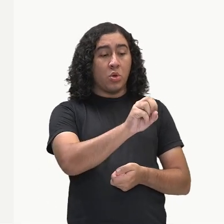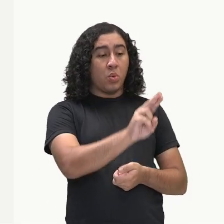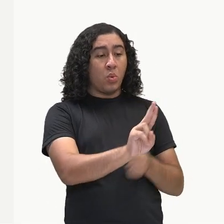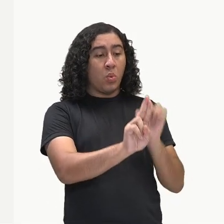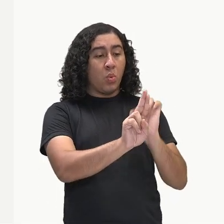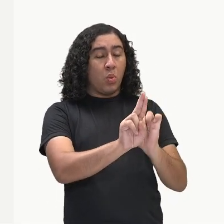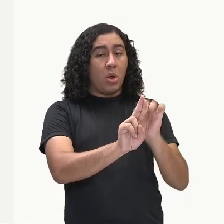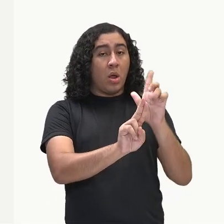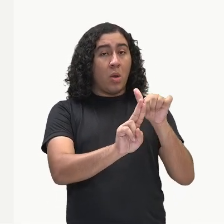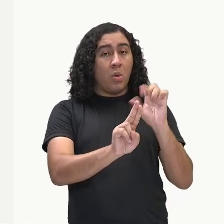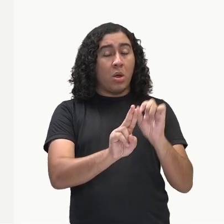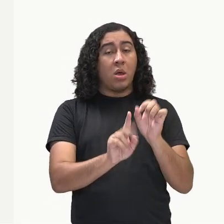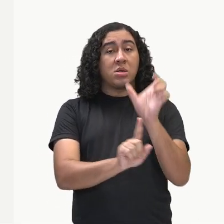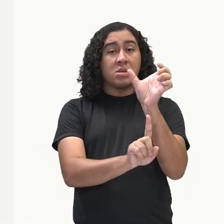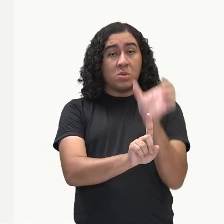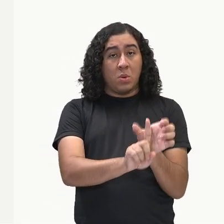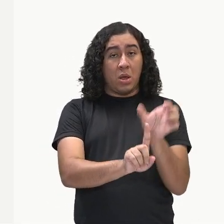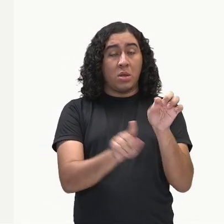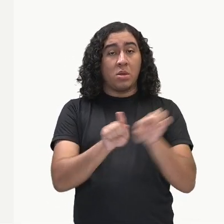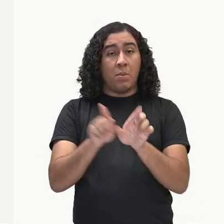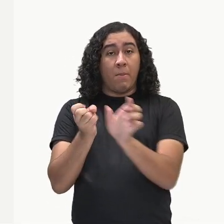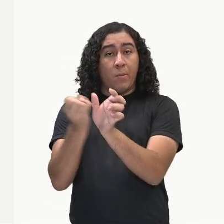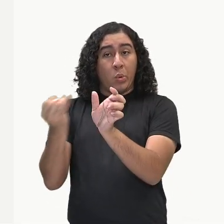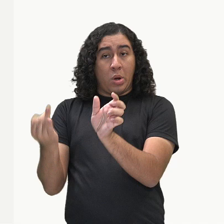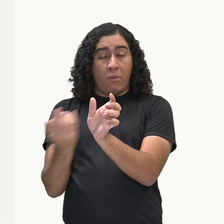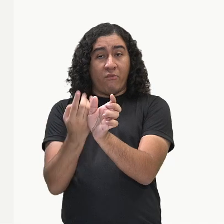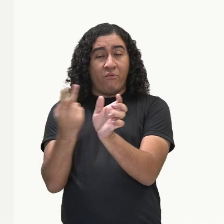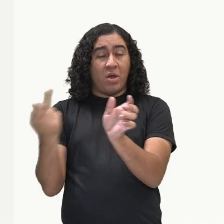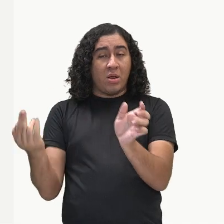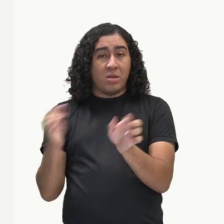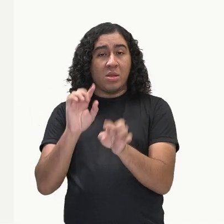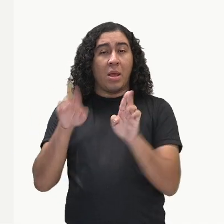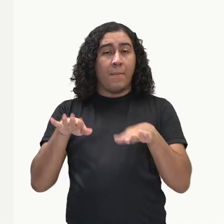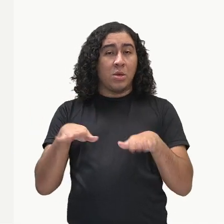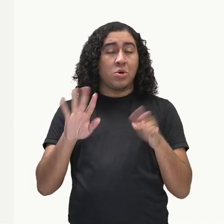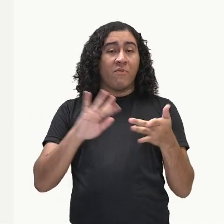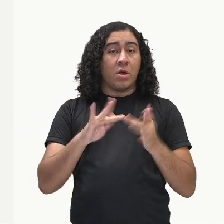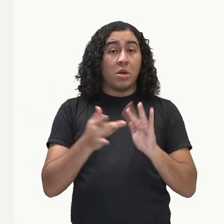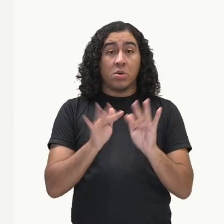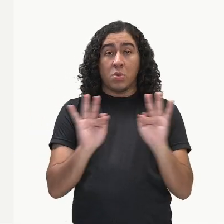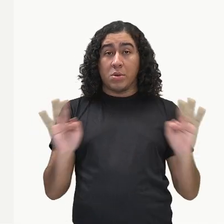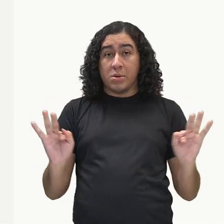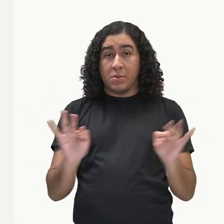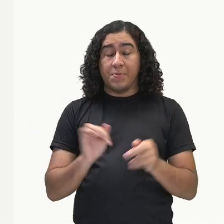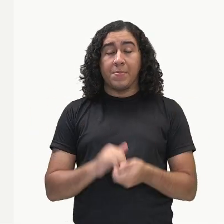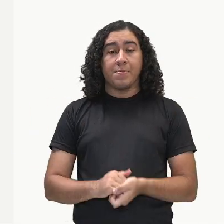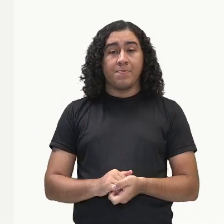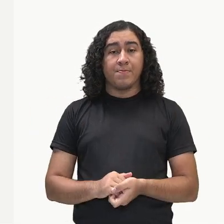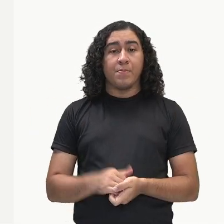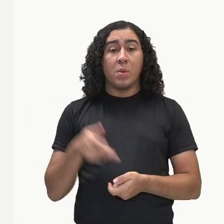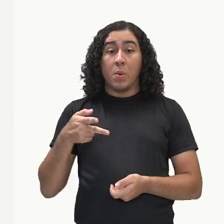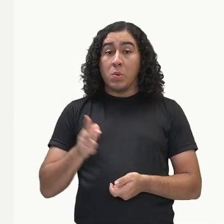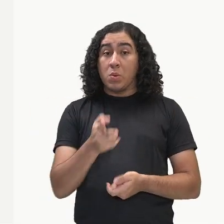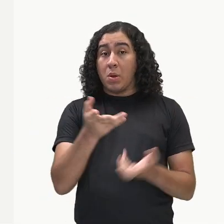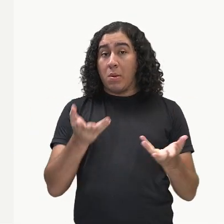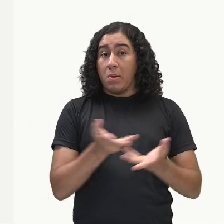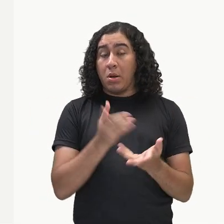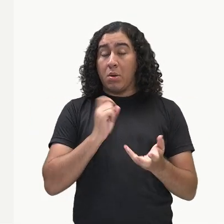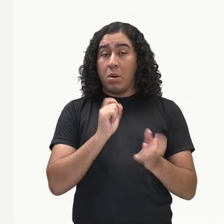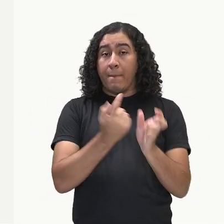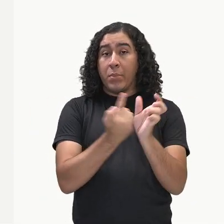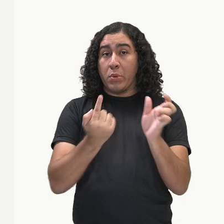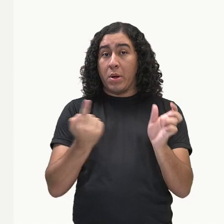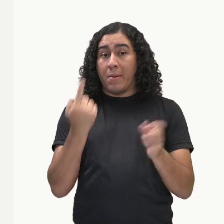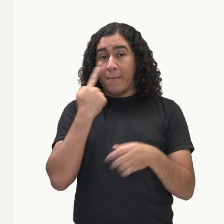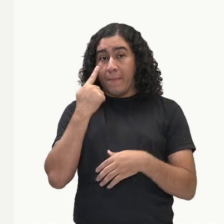you, ele é tanto singular quanto plural, tá? Então vai depender do seu contexto da sua frase. Vamos continuar então agora no plural. Let's